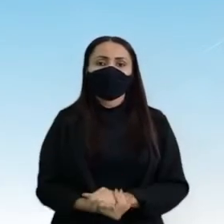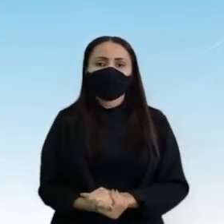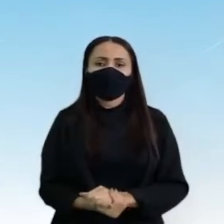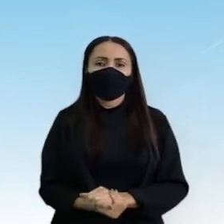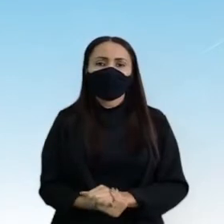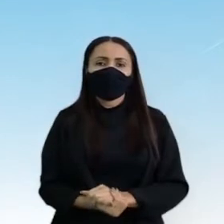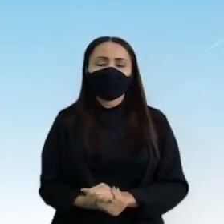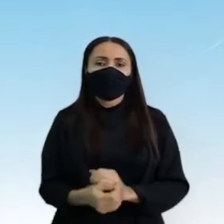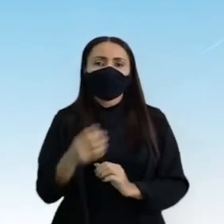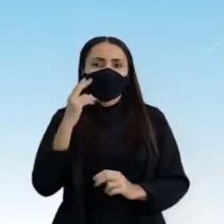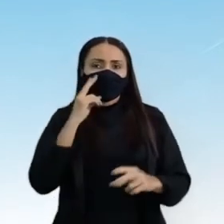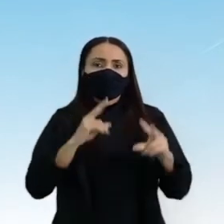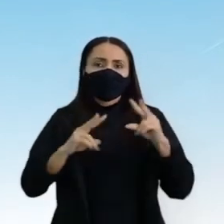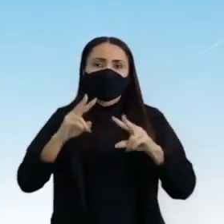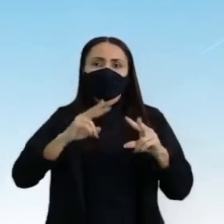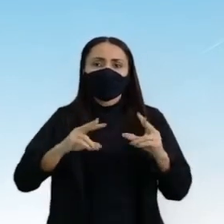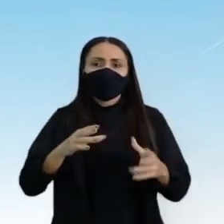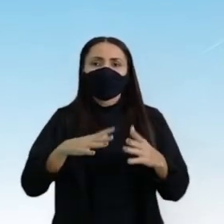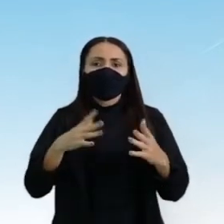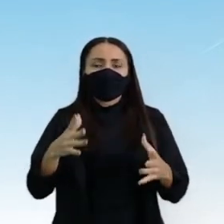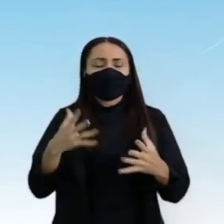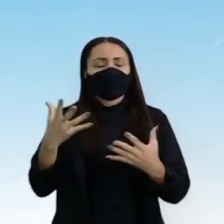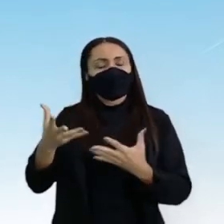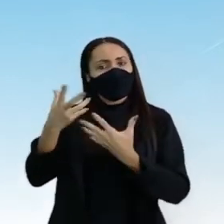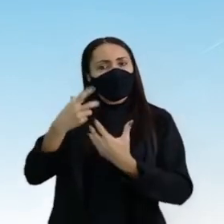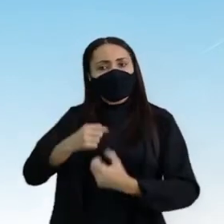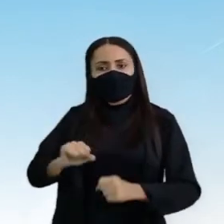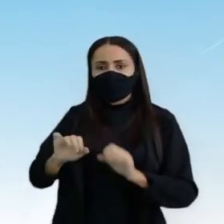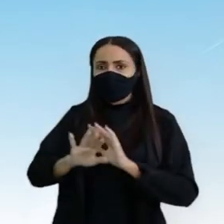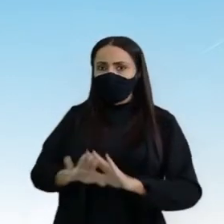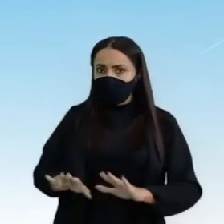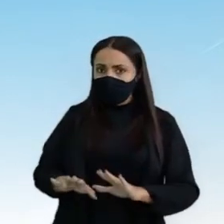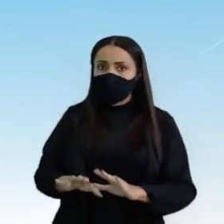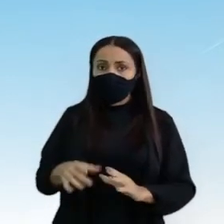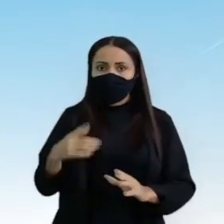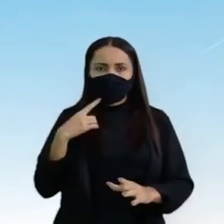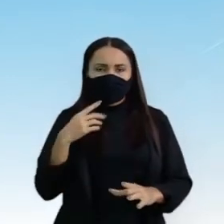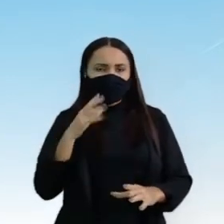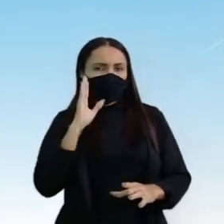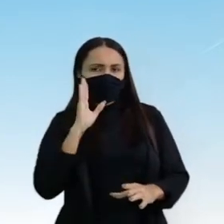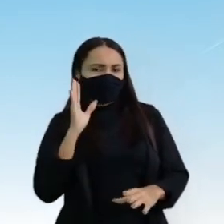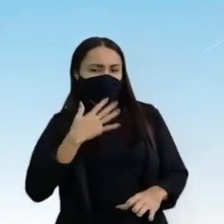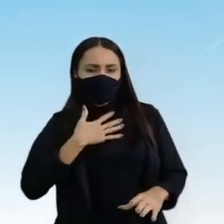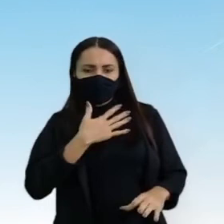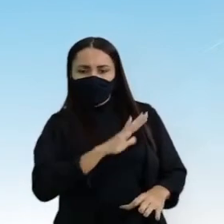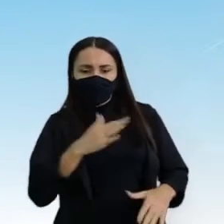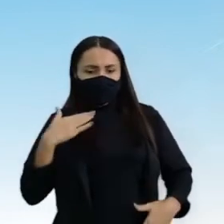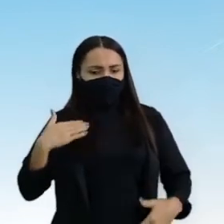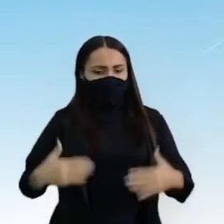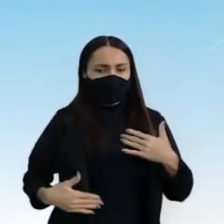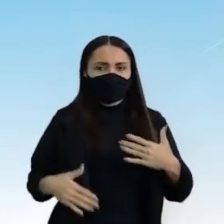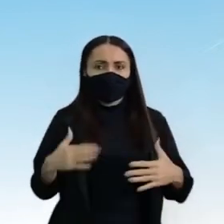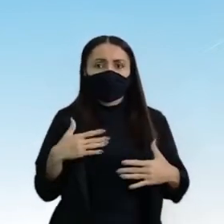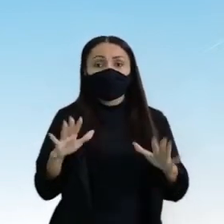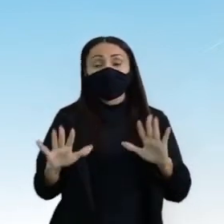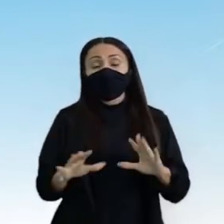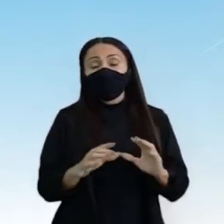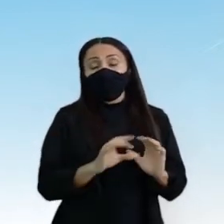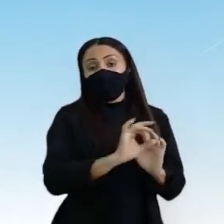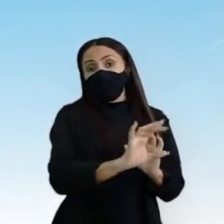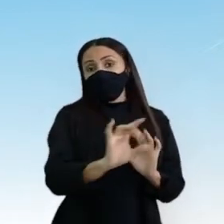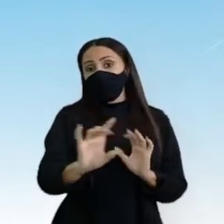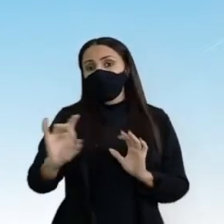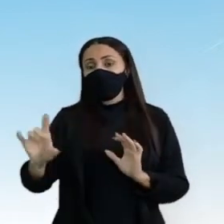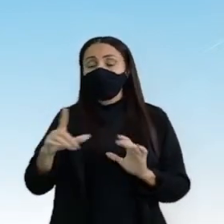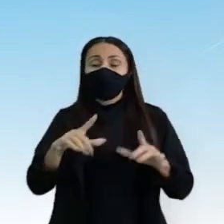talvez para a sua imagem, talvez não se aceite, né? Não ache legal o seu corpo, mas isso é uma questão também de individualidade biológica, então a